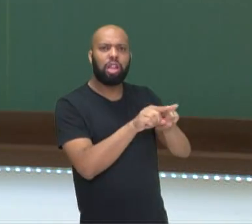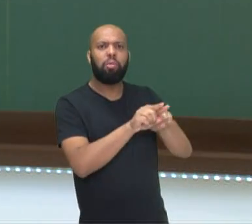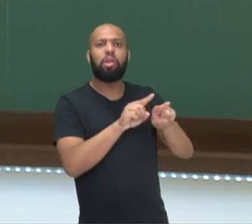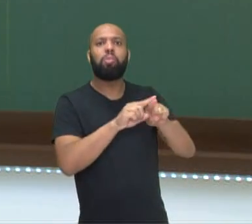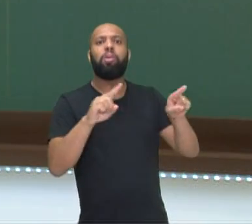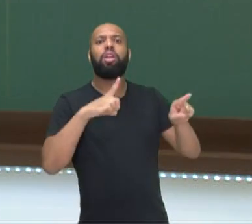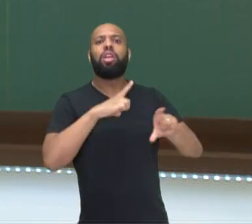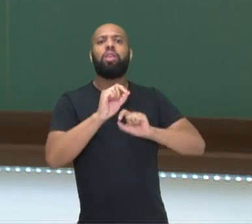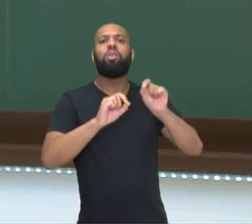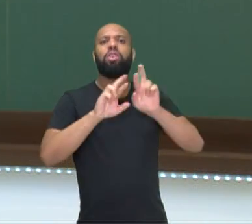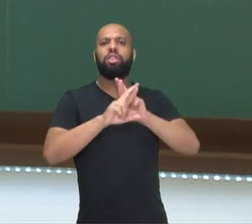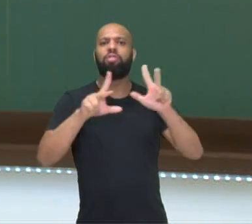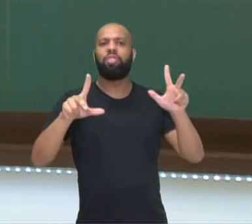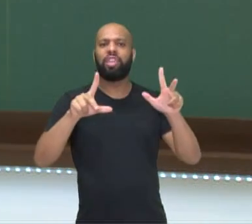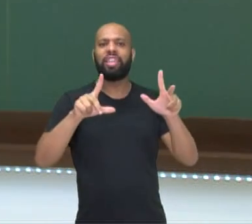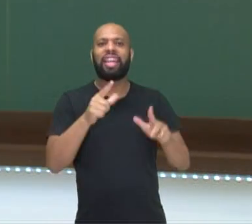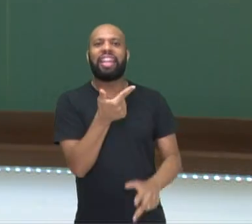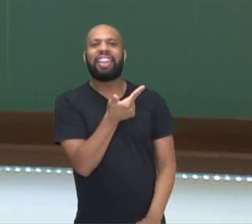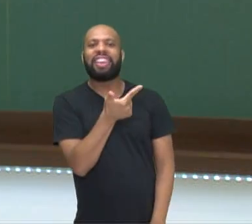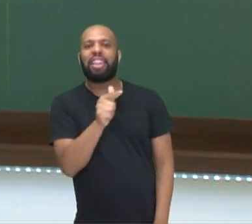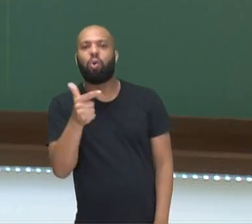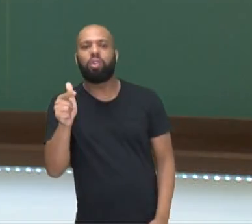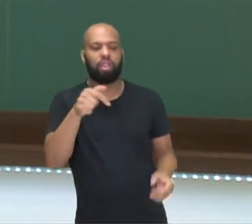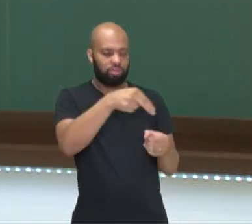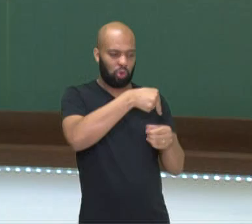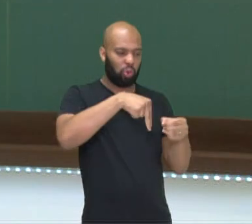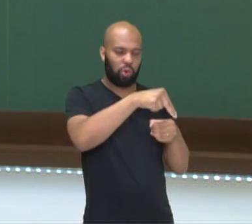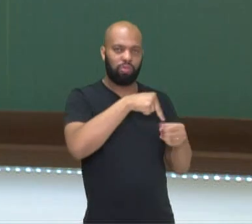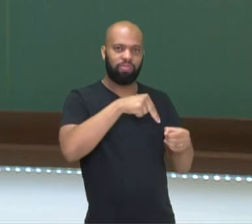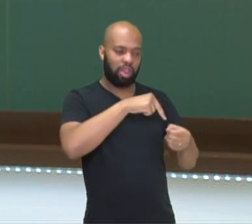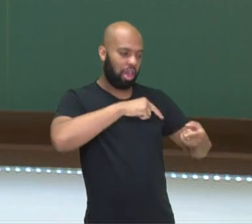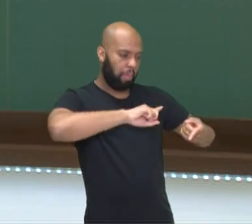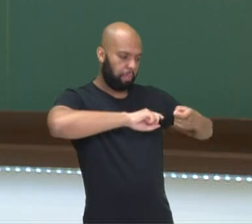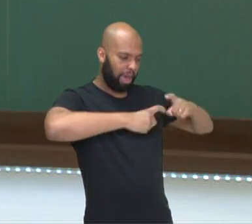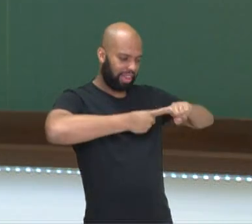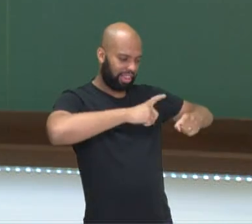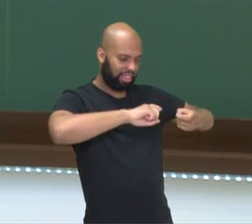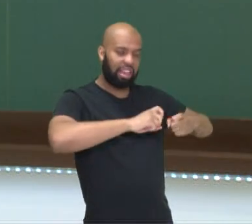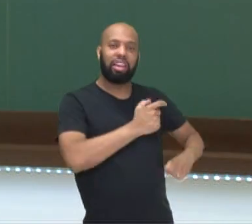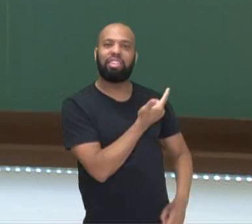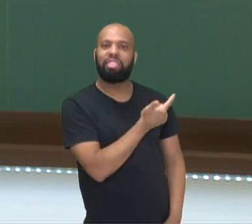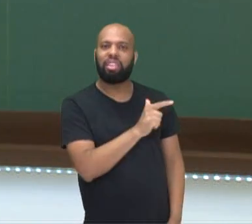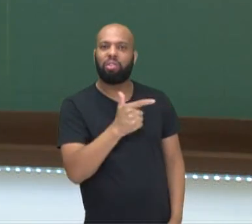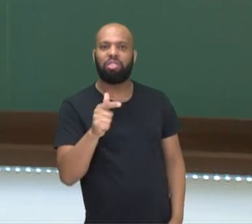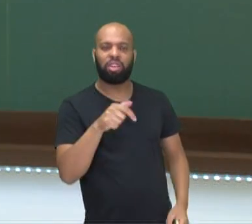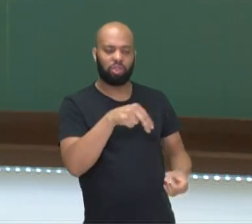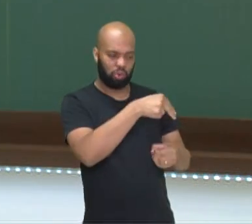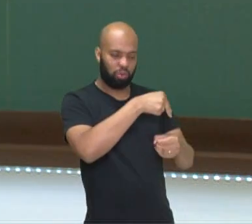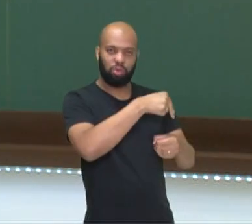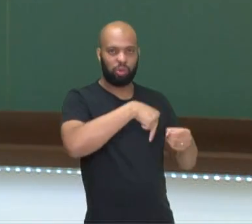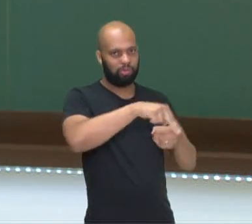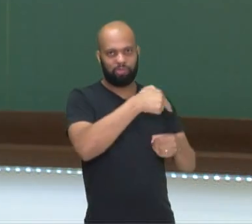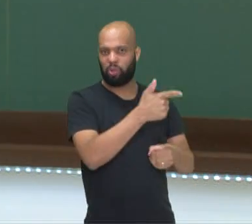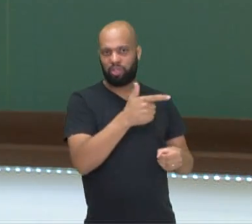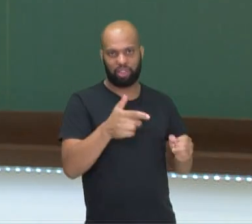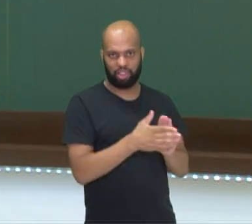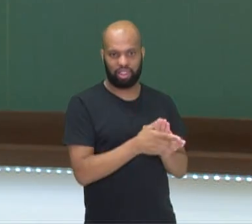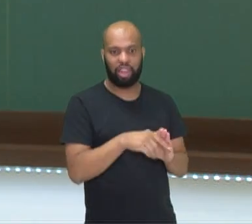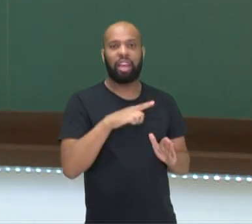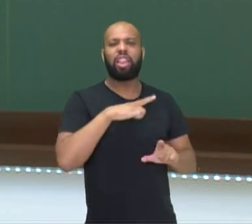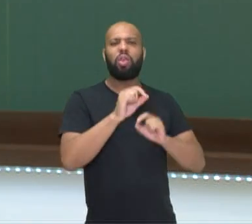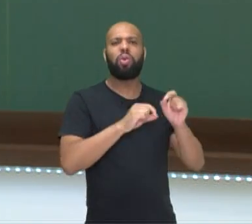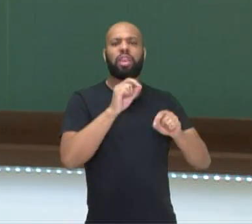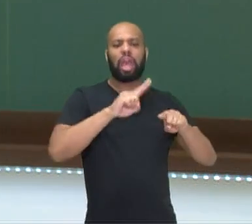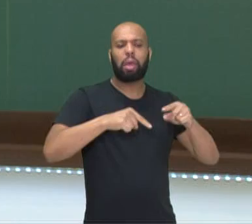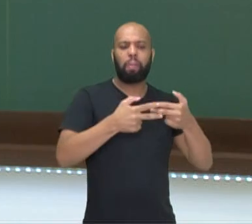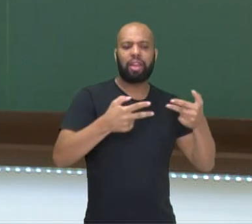quê? A ausência do núcleo. O material genético delas está disperso no citoplasma. Então, elas são